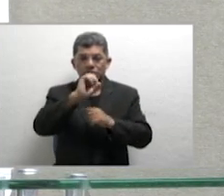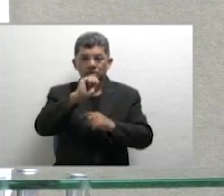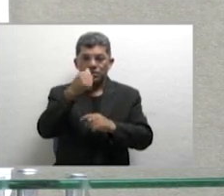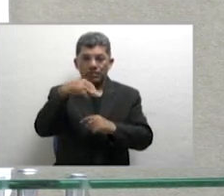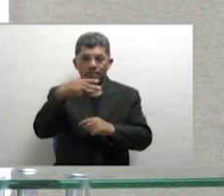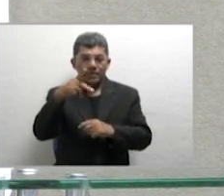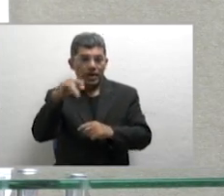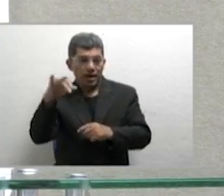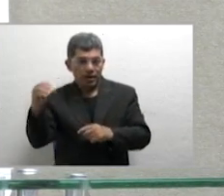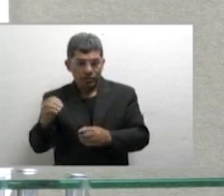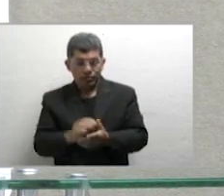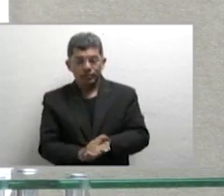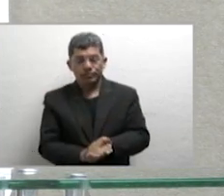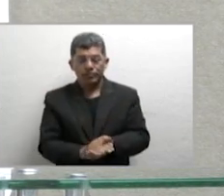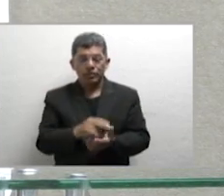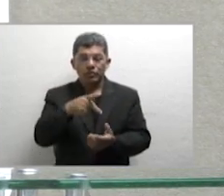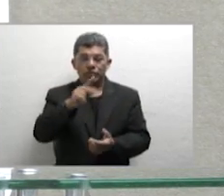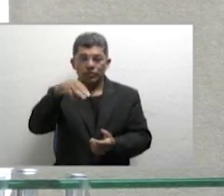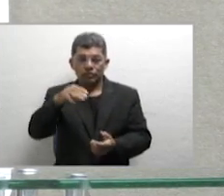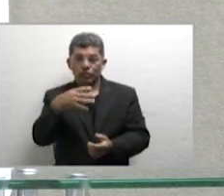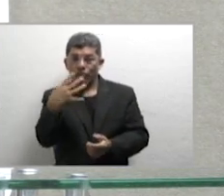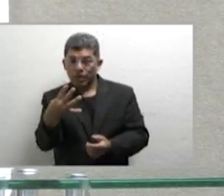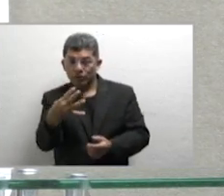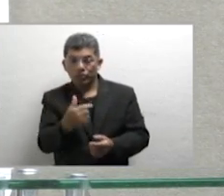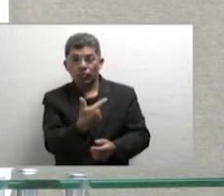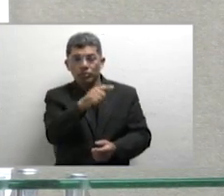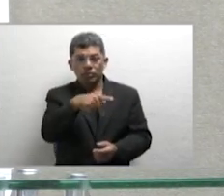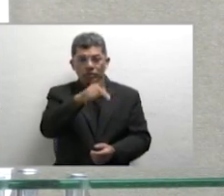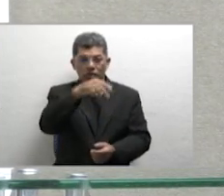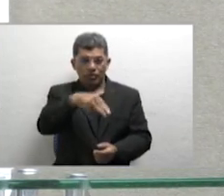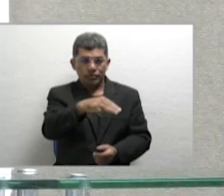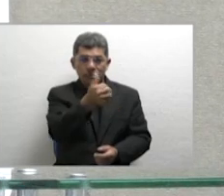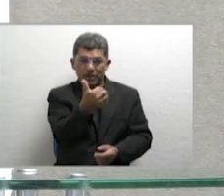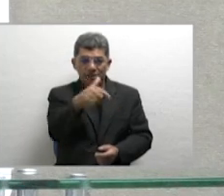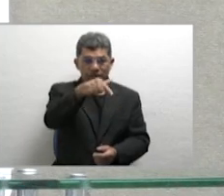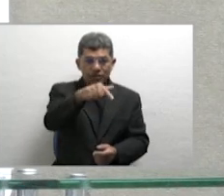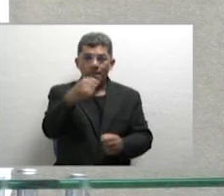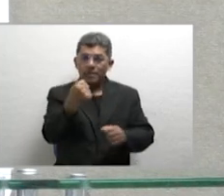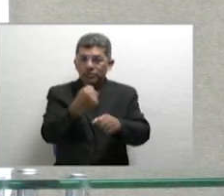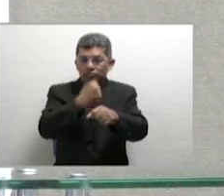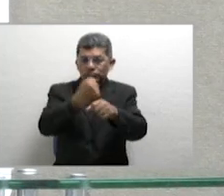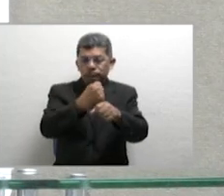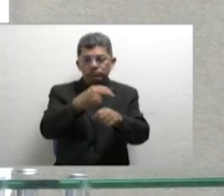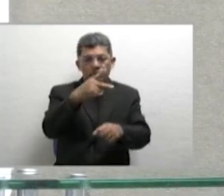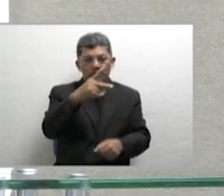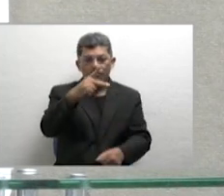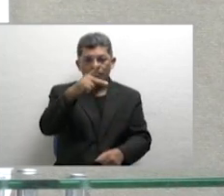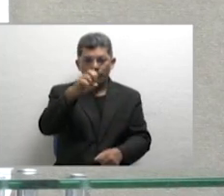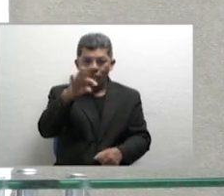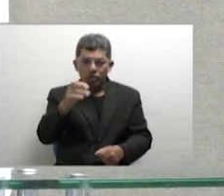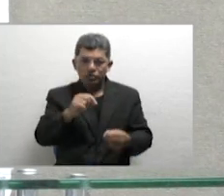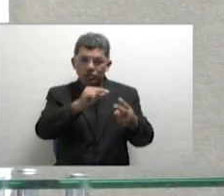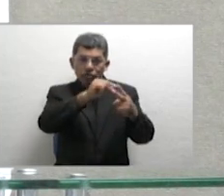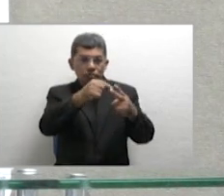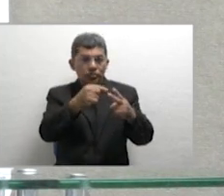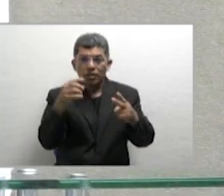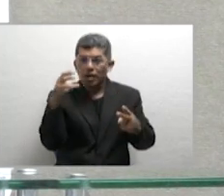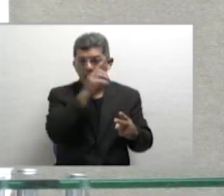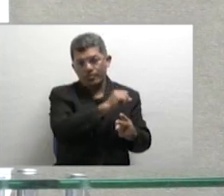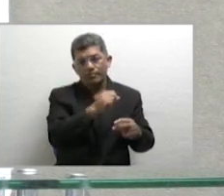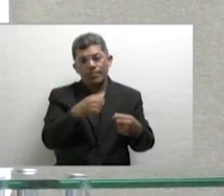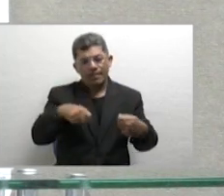quilômetro 4, outra no quilômetro 17, e que precisam de uma recuperação. É necessário que o governo do